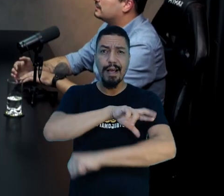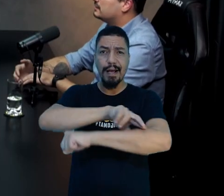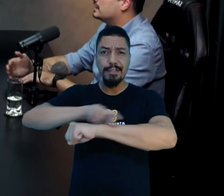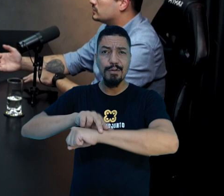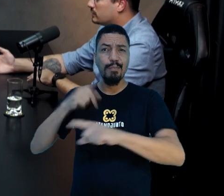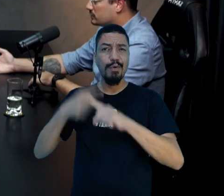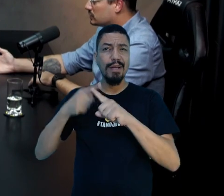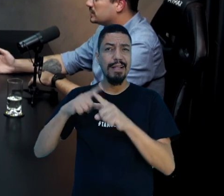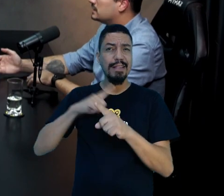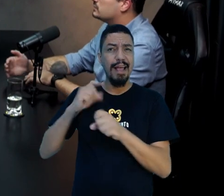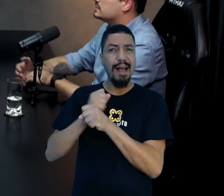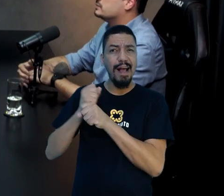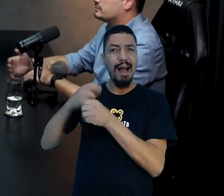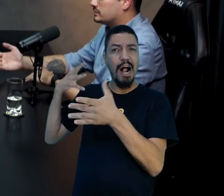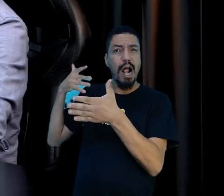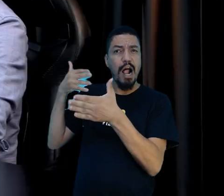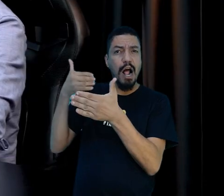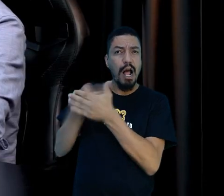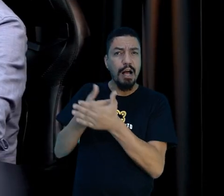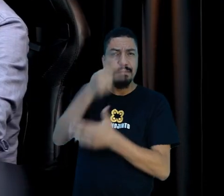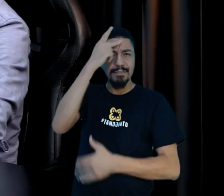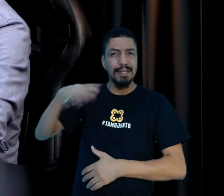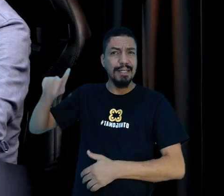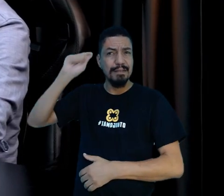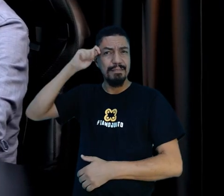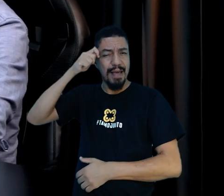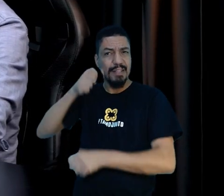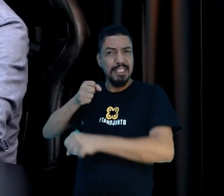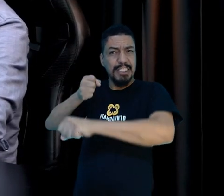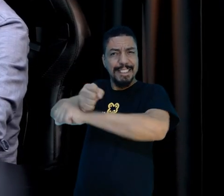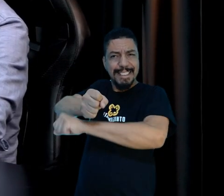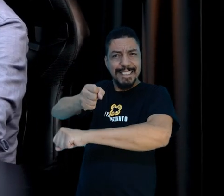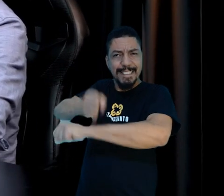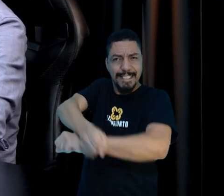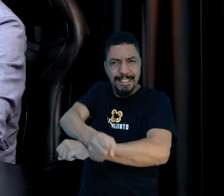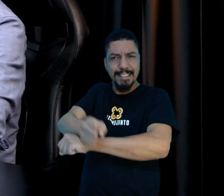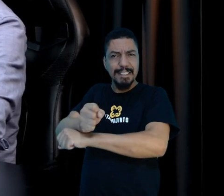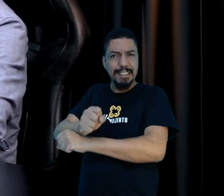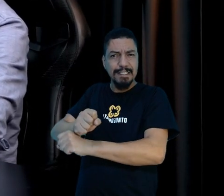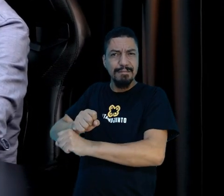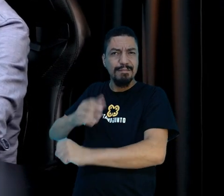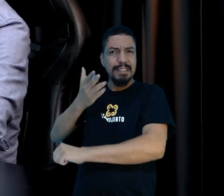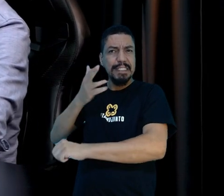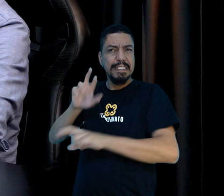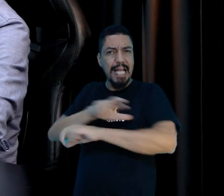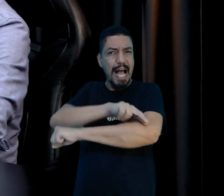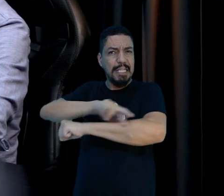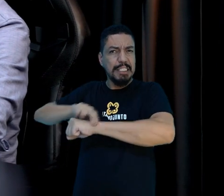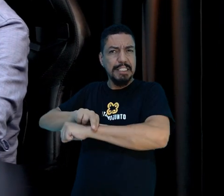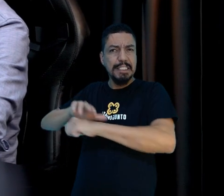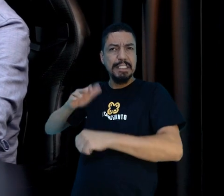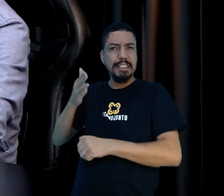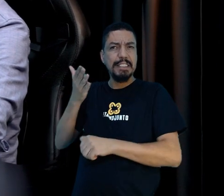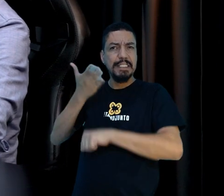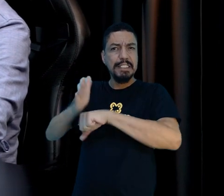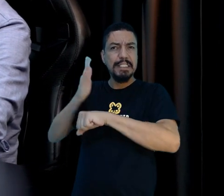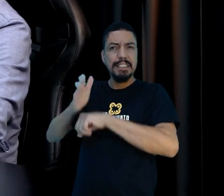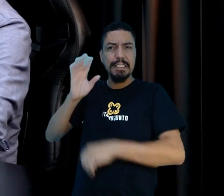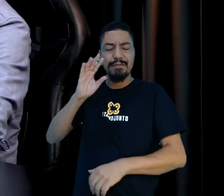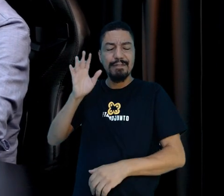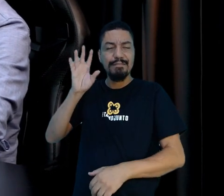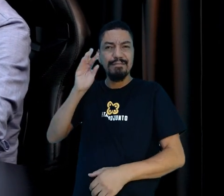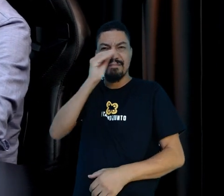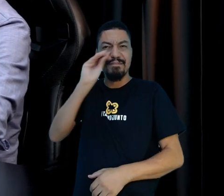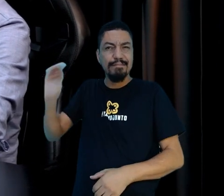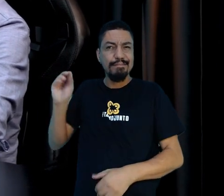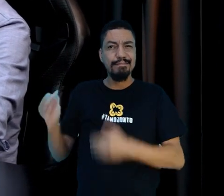historicamente negros foram excluídos, negros foram escravizados, isso nos atravessou enquanto construção social, né?